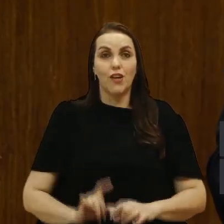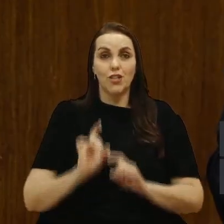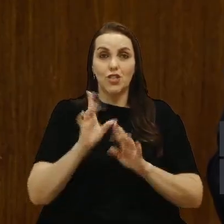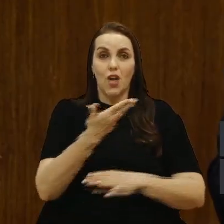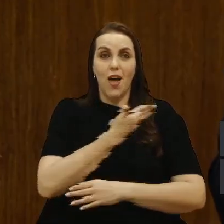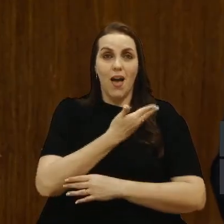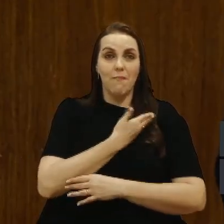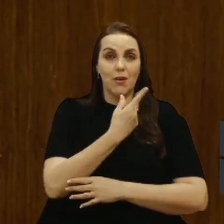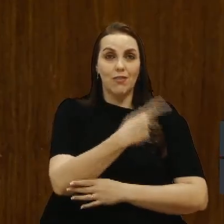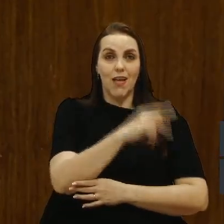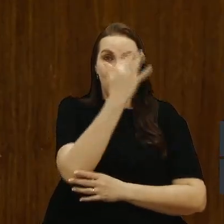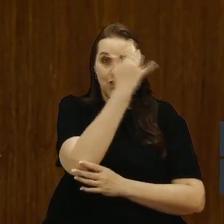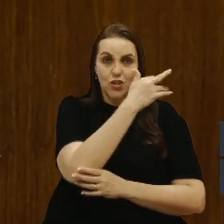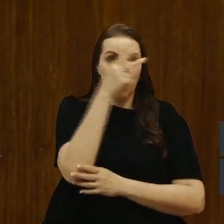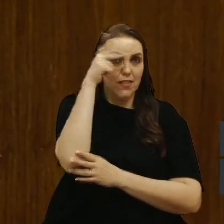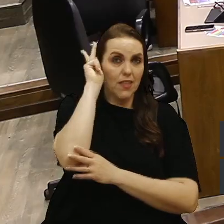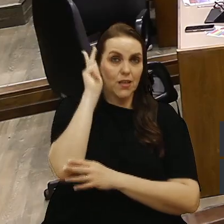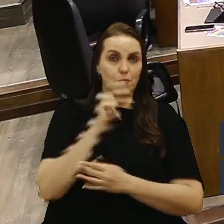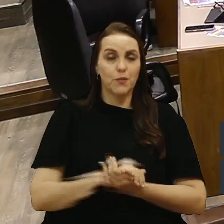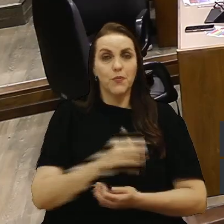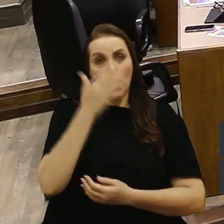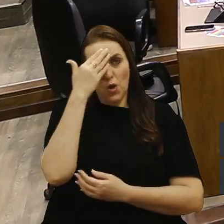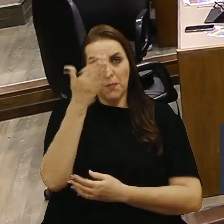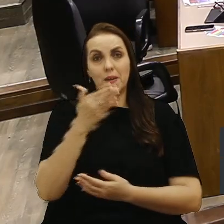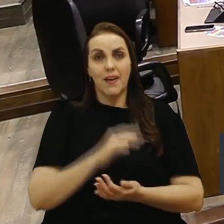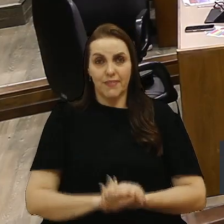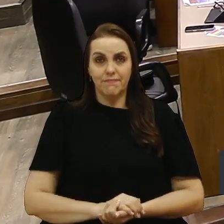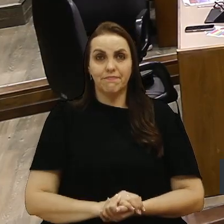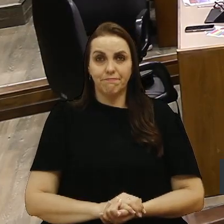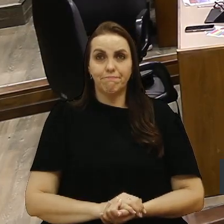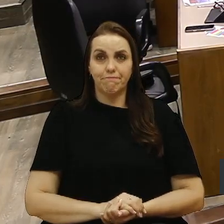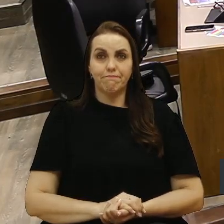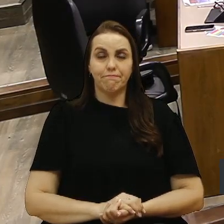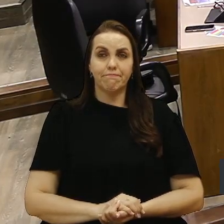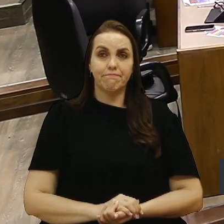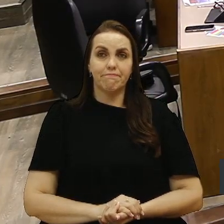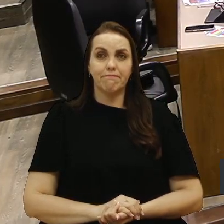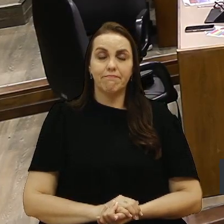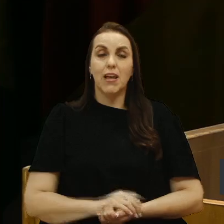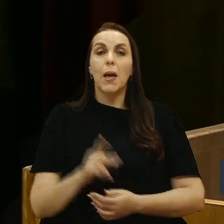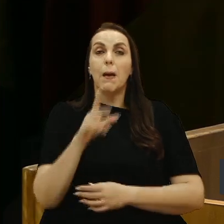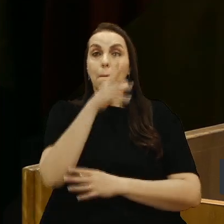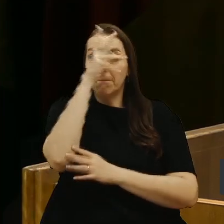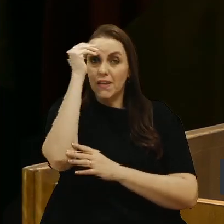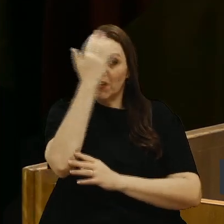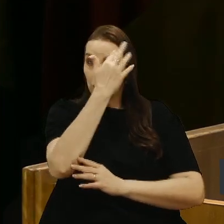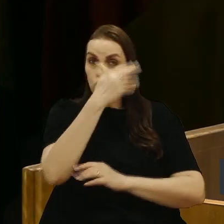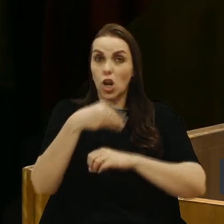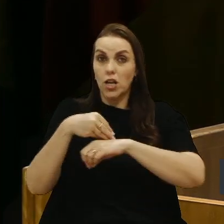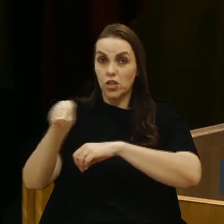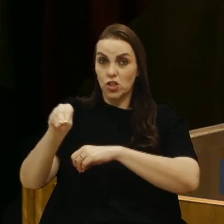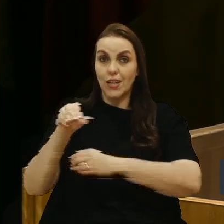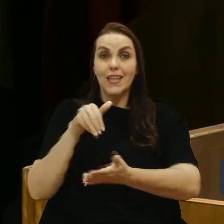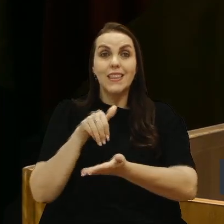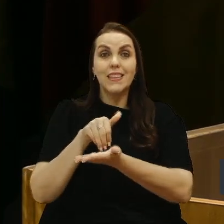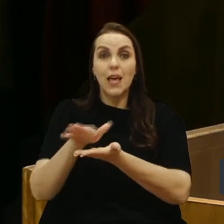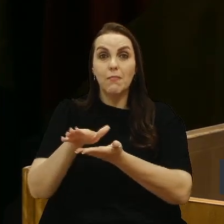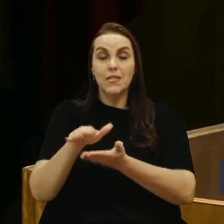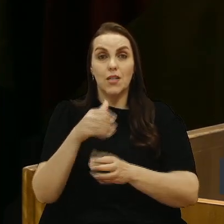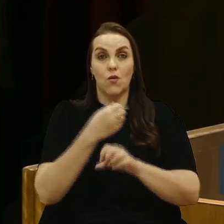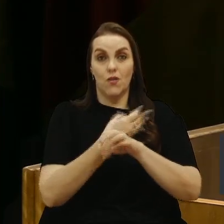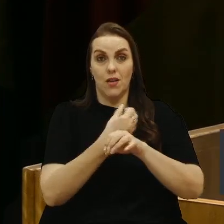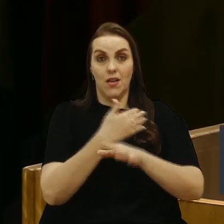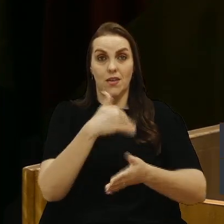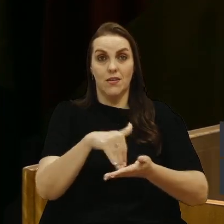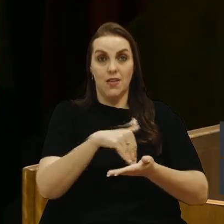Adiló e do Nespolo. Obrigado pela parte. Obrigado. Prefeito Adiló, então, para finalizar, eu vou lhe sugerir duas coisas imediatamente. Demita a secretária Marta e demita o secretário do